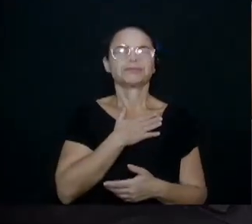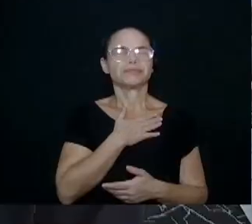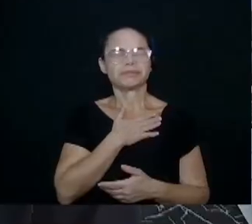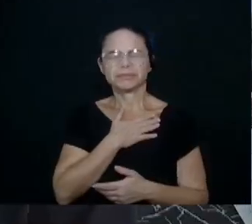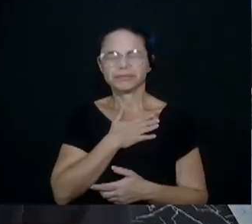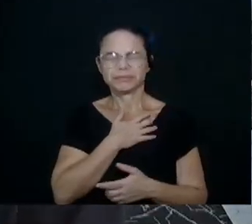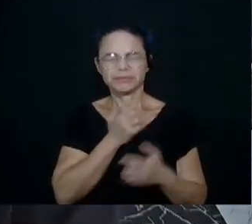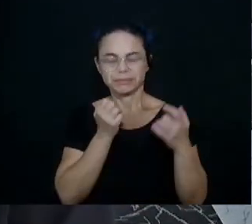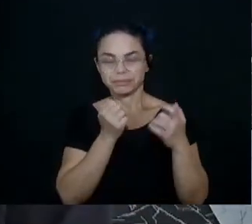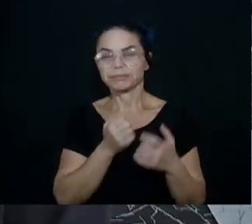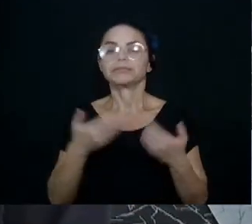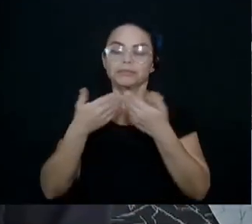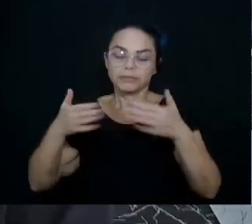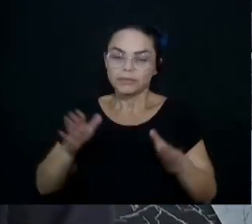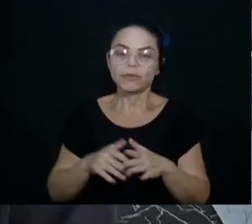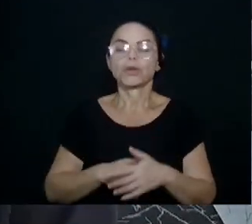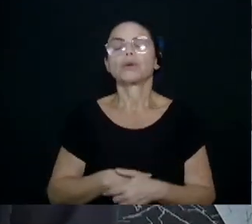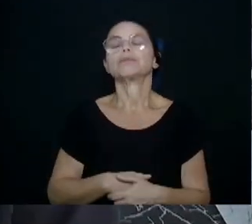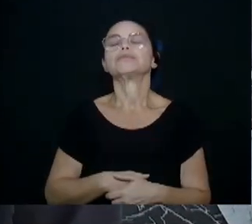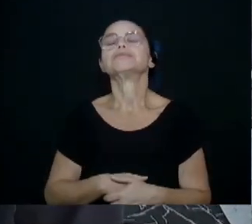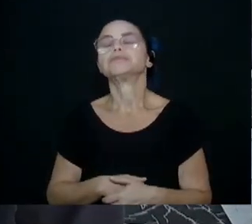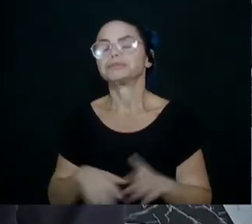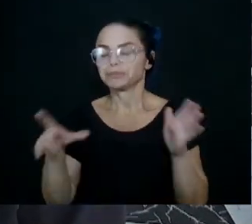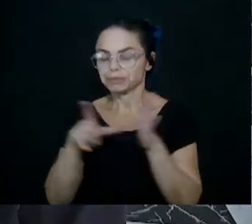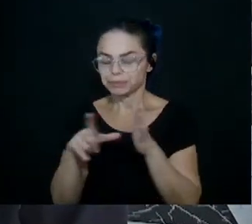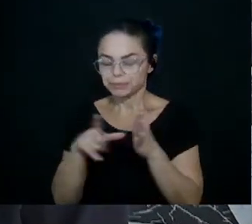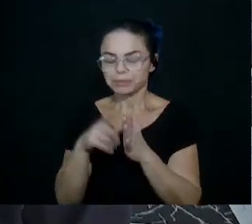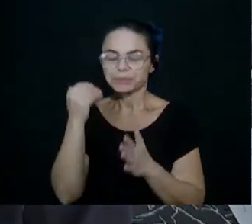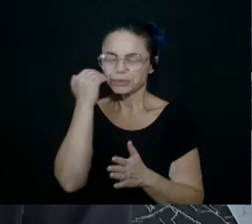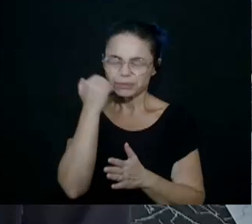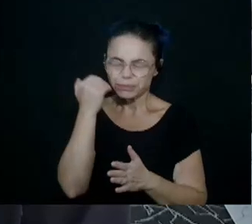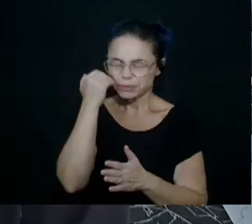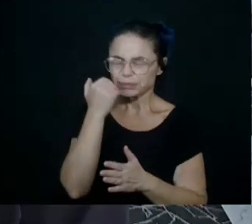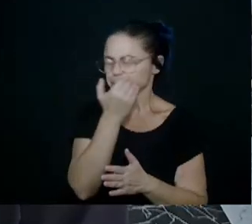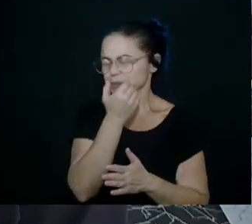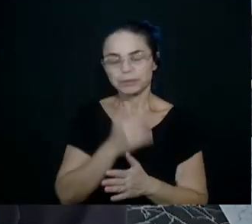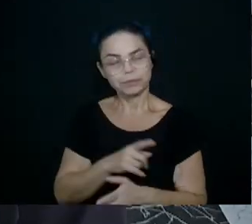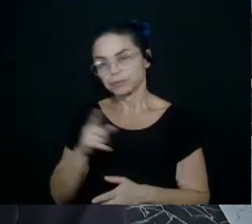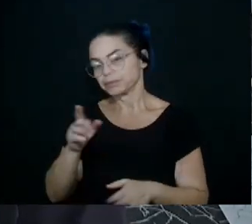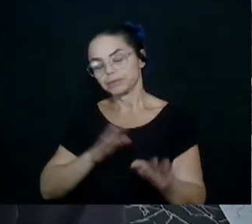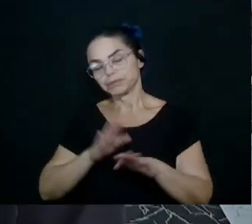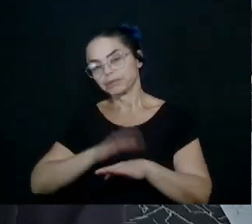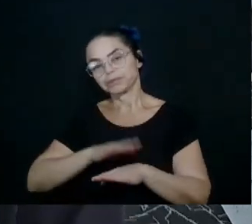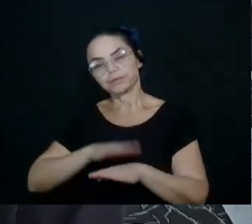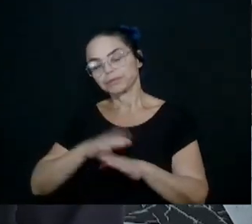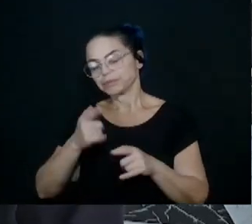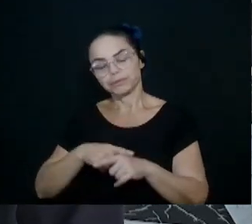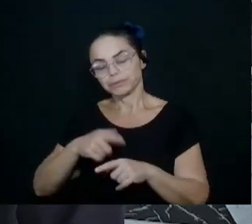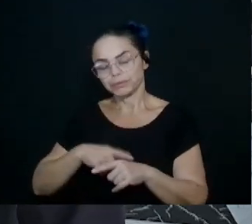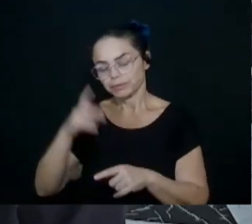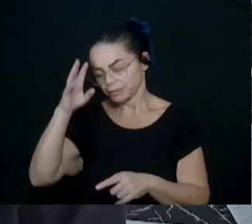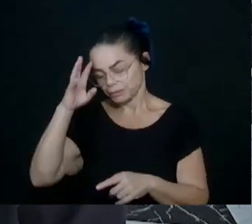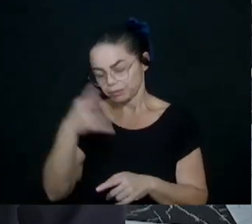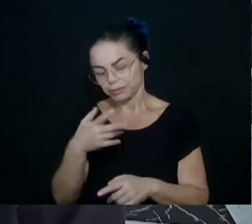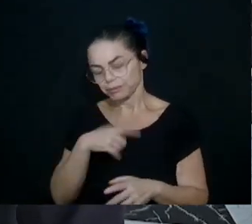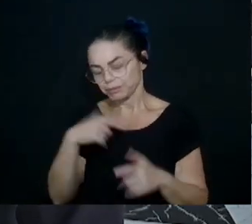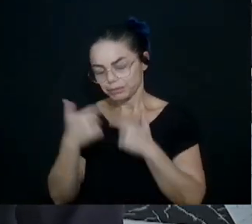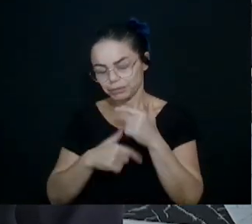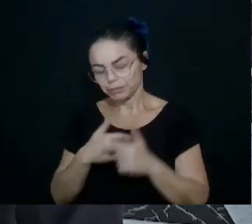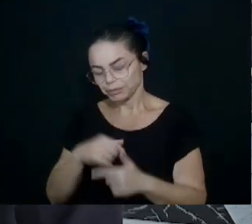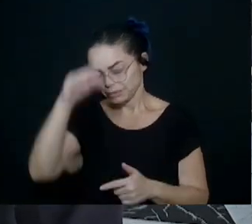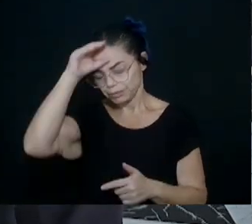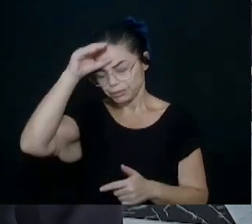barbearia? Eu acho que não teve um marco decisivo, assim. Eu trabalhava para um dos meus tios, que ainda é